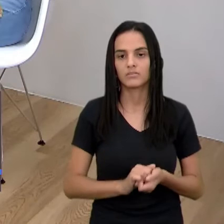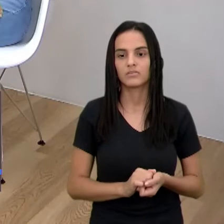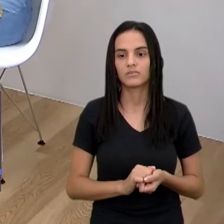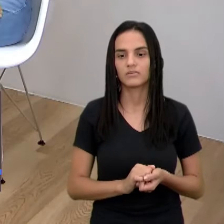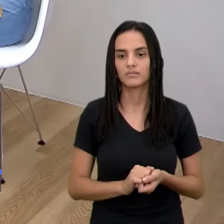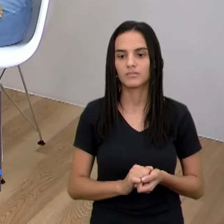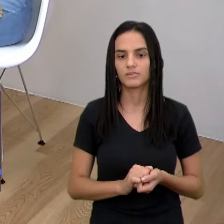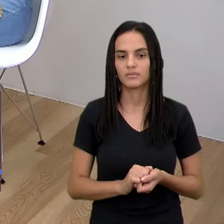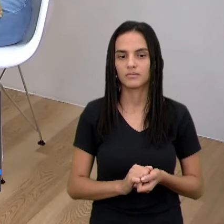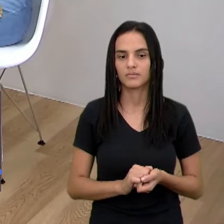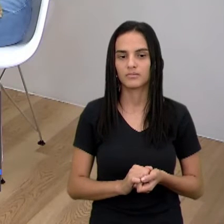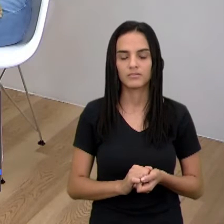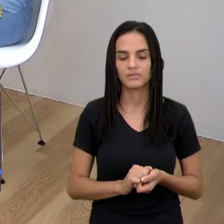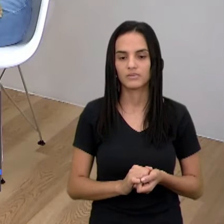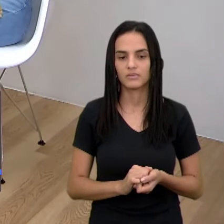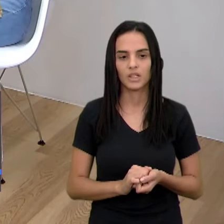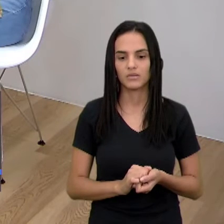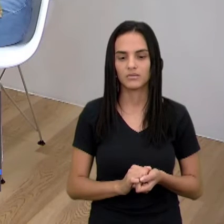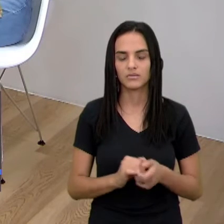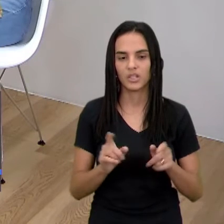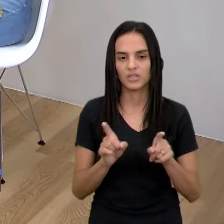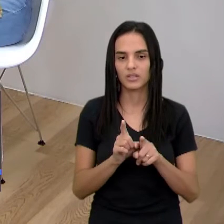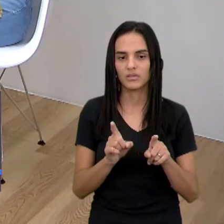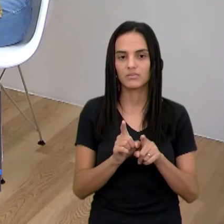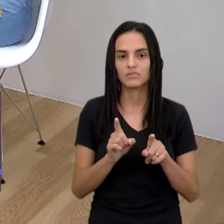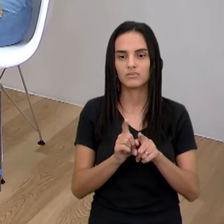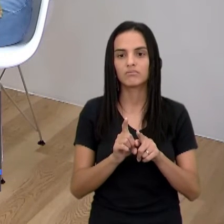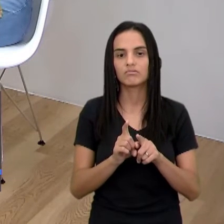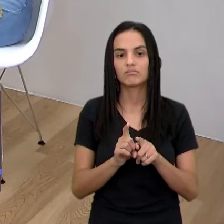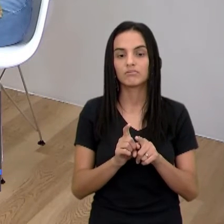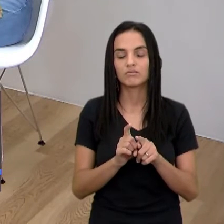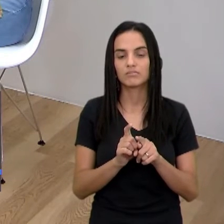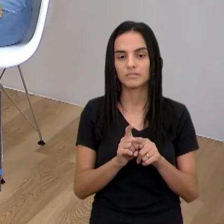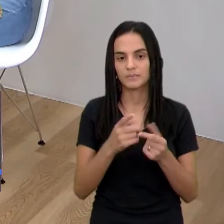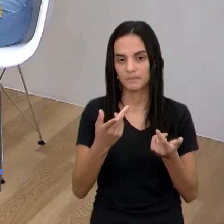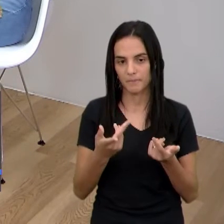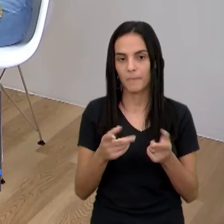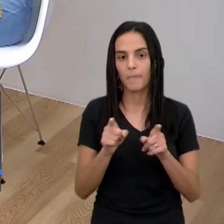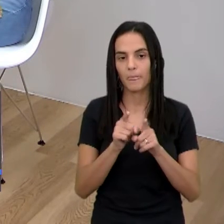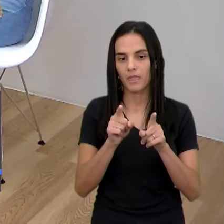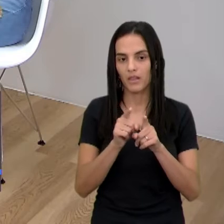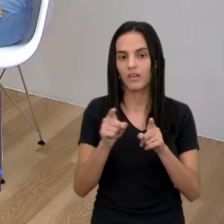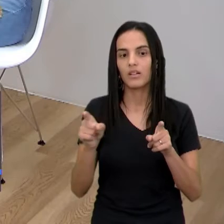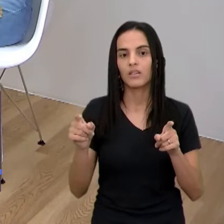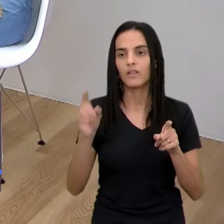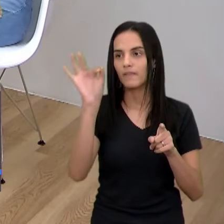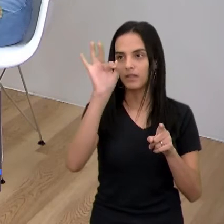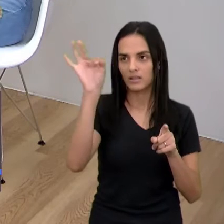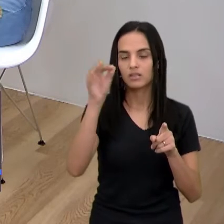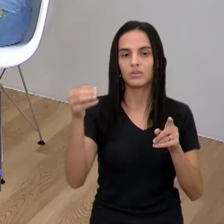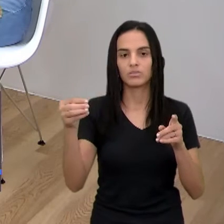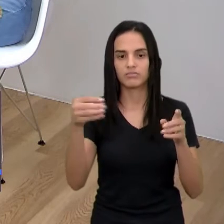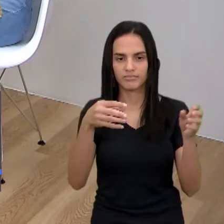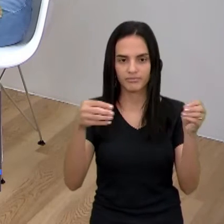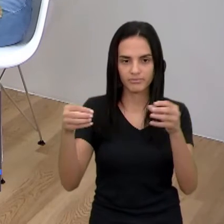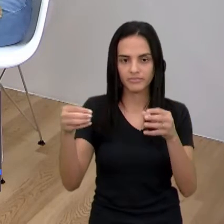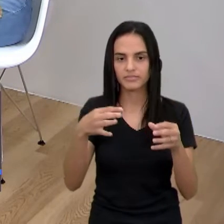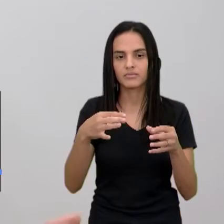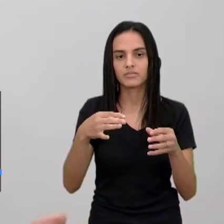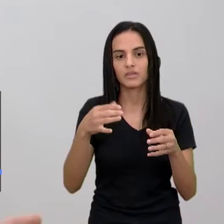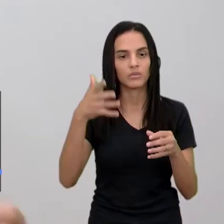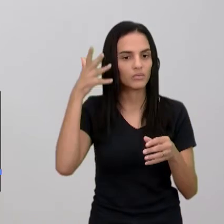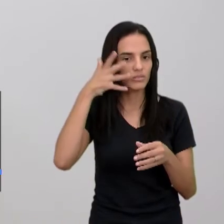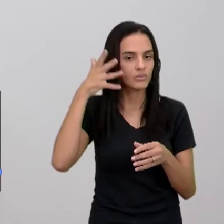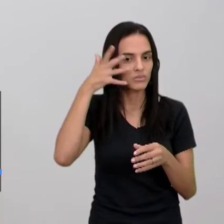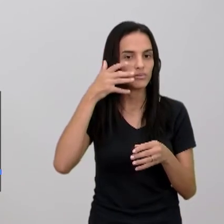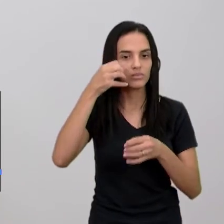Inclusive, tem um aspecto aí que é de arrepiar, porque a Revolução Francesa, pelo menos no